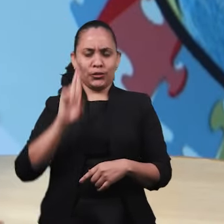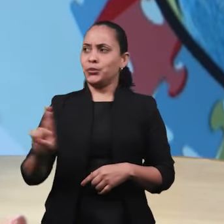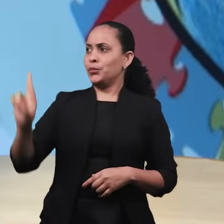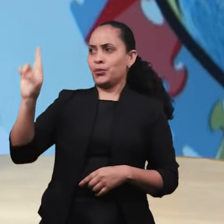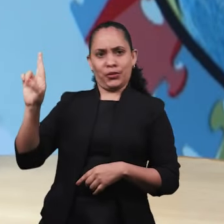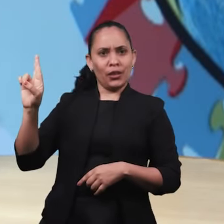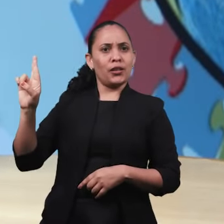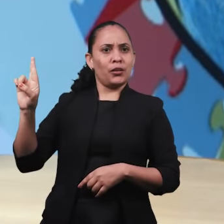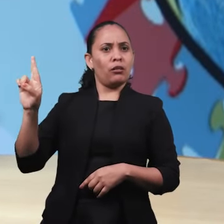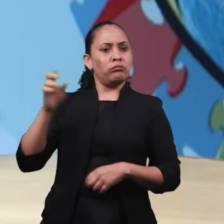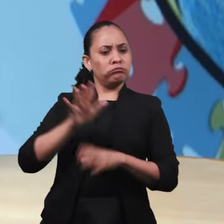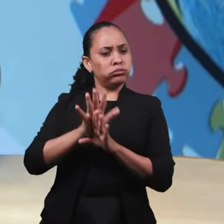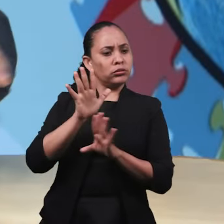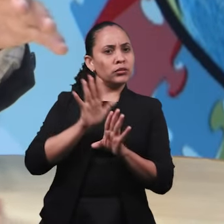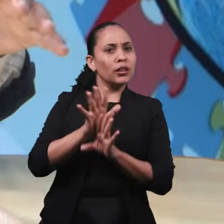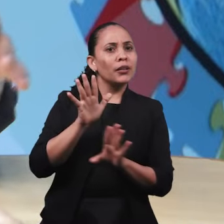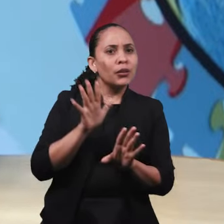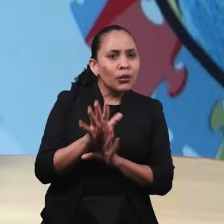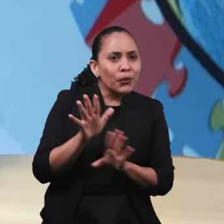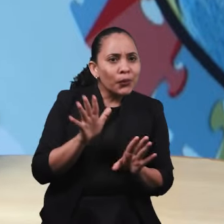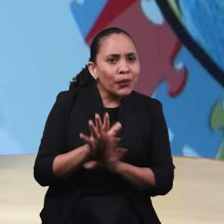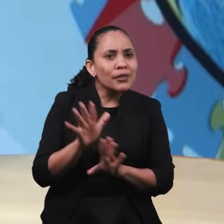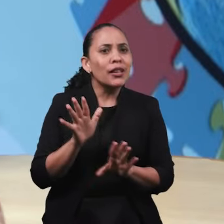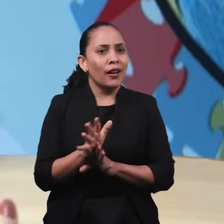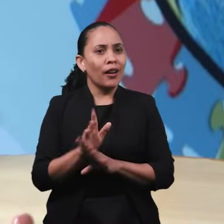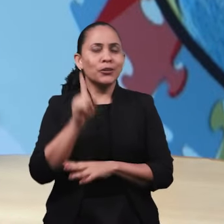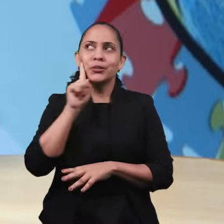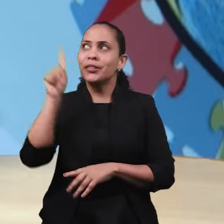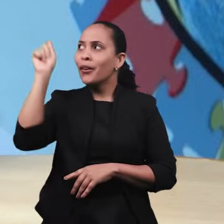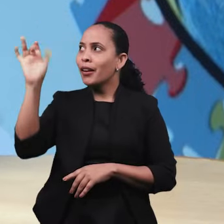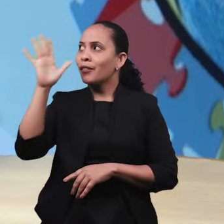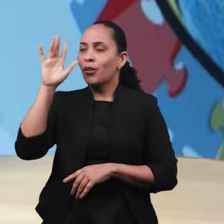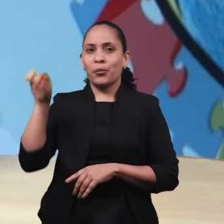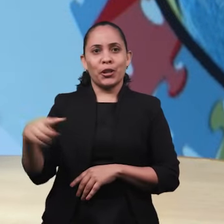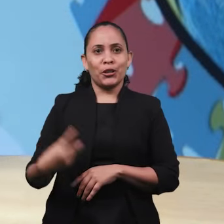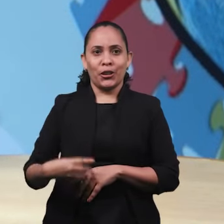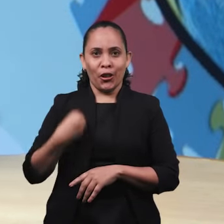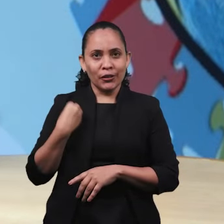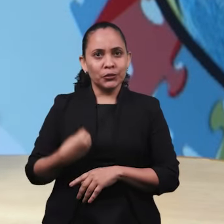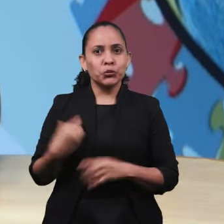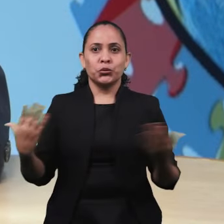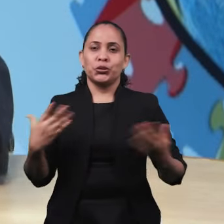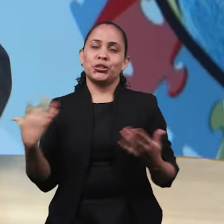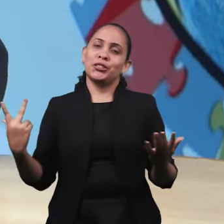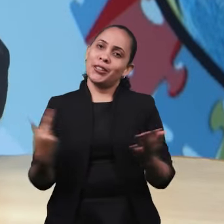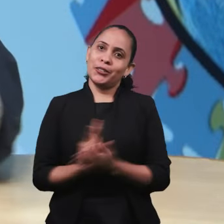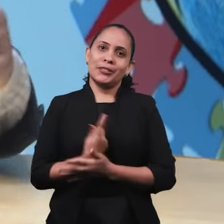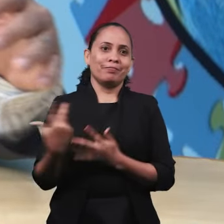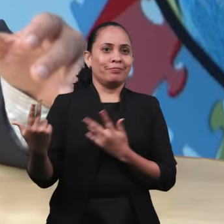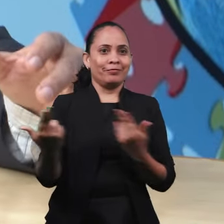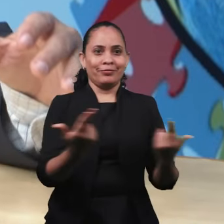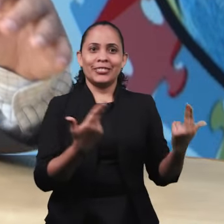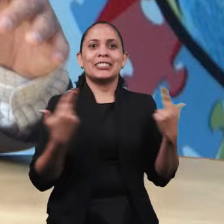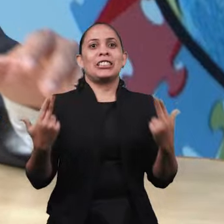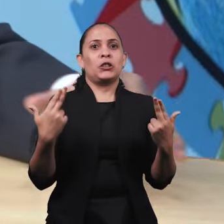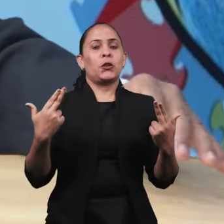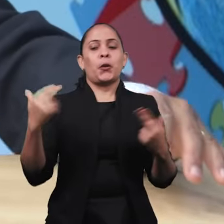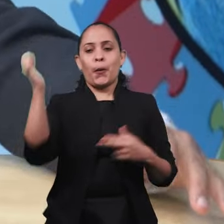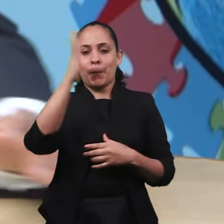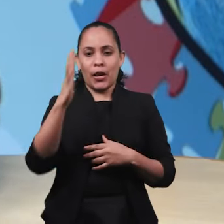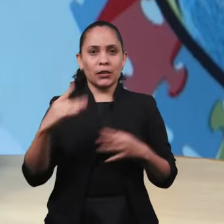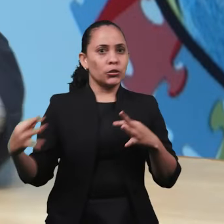Senhor. O Senhor, né? Nos orientando. Foi algo que o Senhor revelou para nós e hoje em dia está funcionando. Queremos